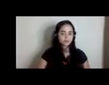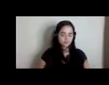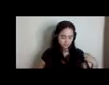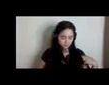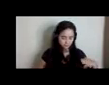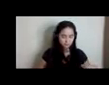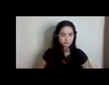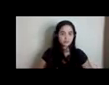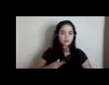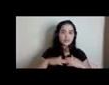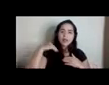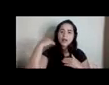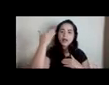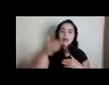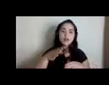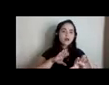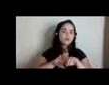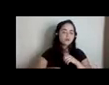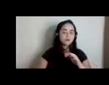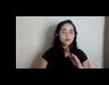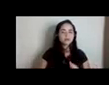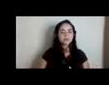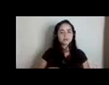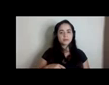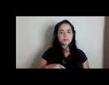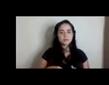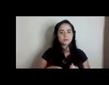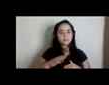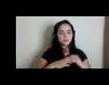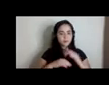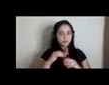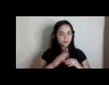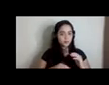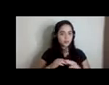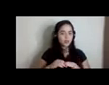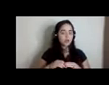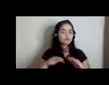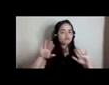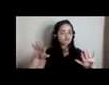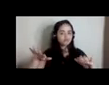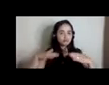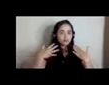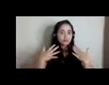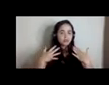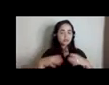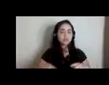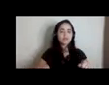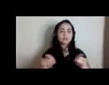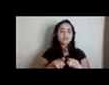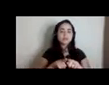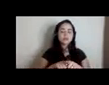E para além da formação profissional, aí chamando a atenção também para a formação